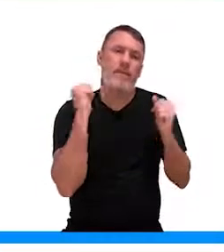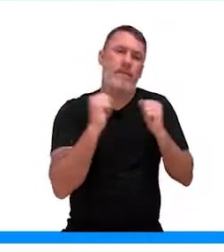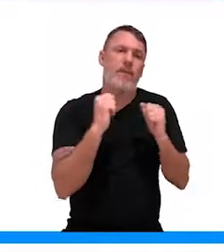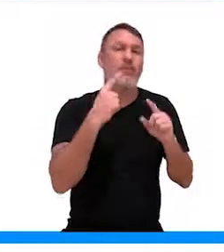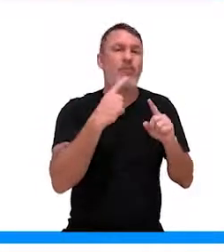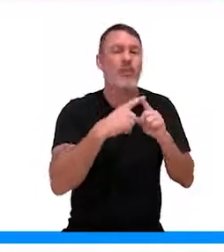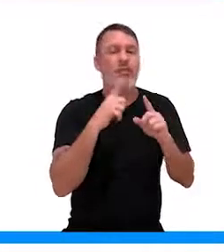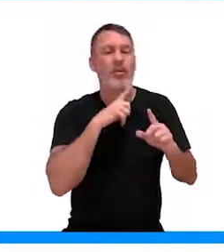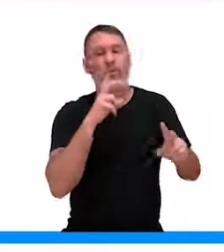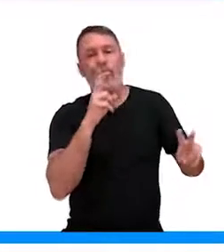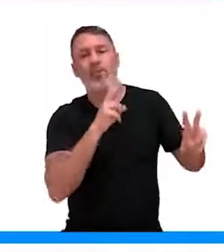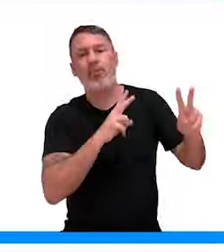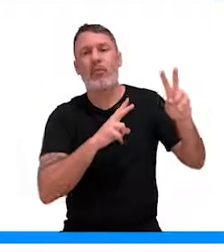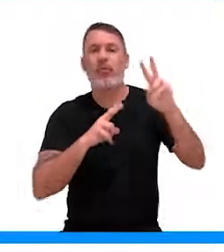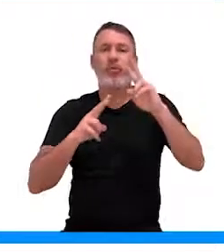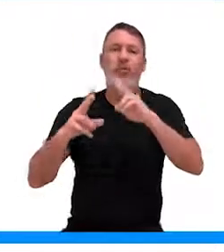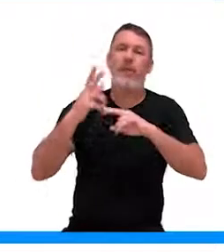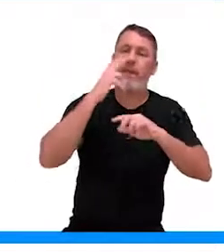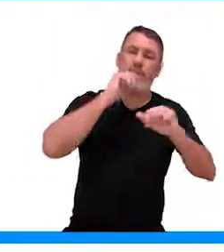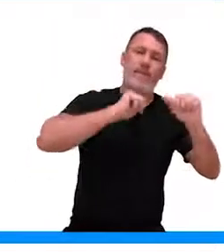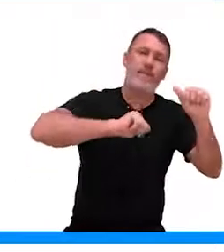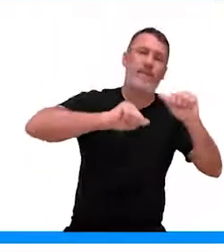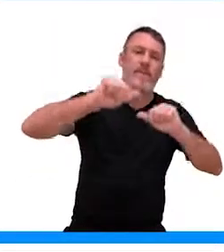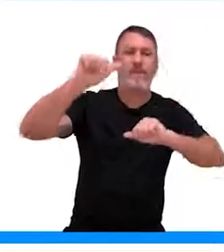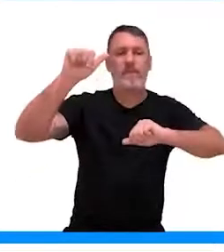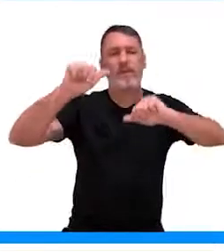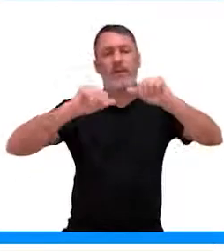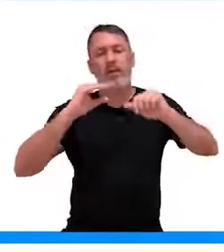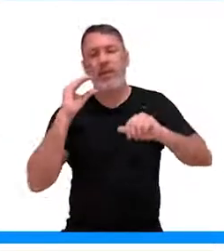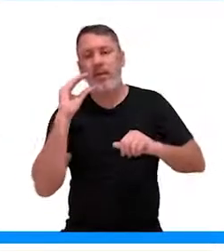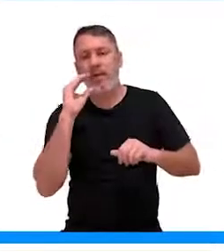elas tendem a se deslocar